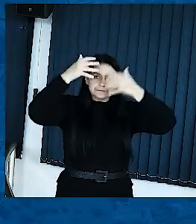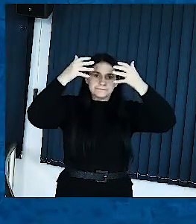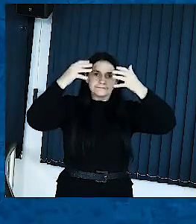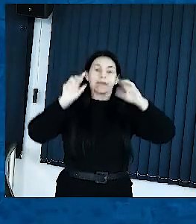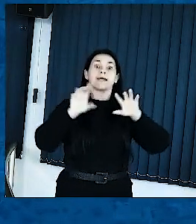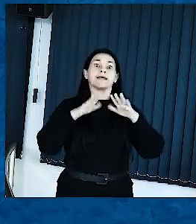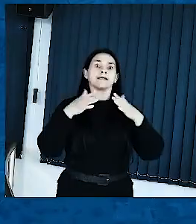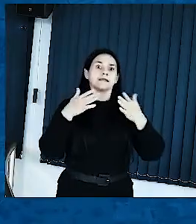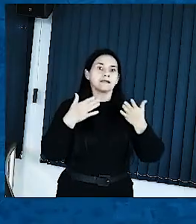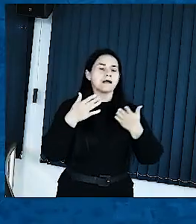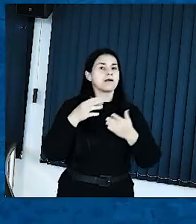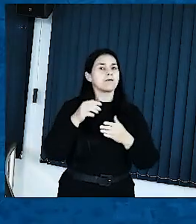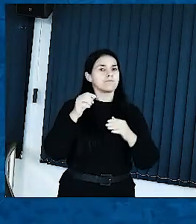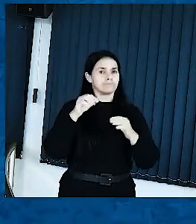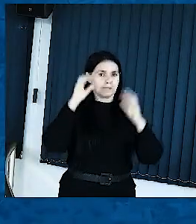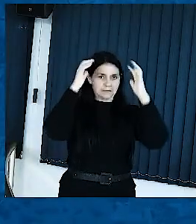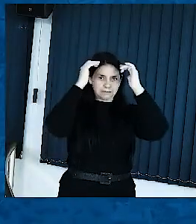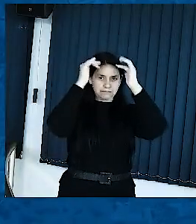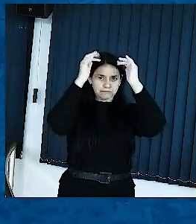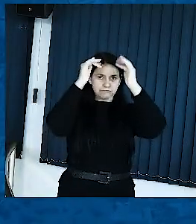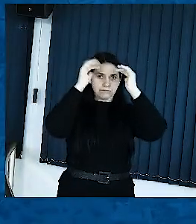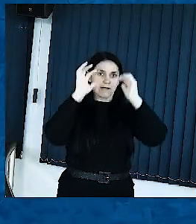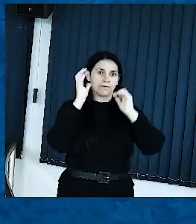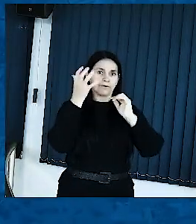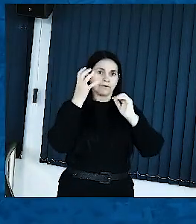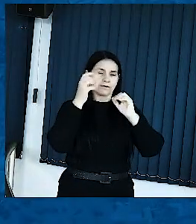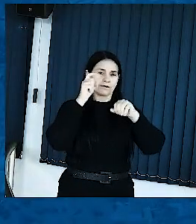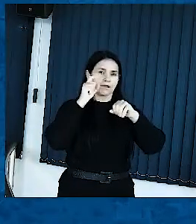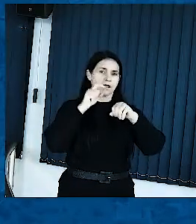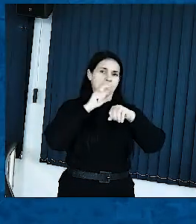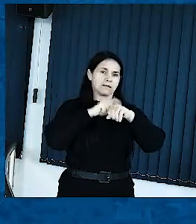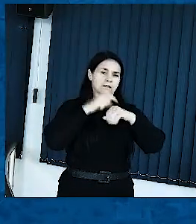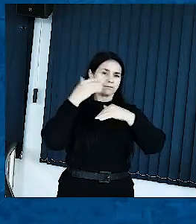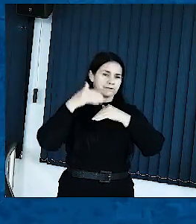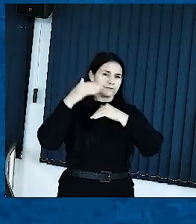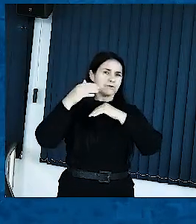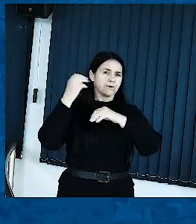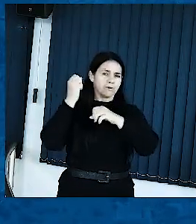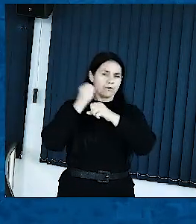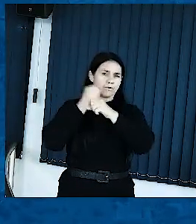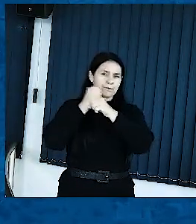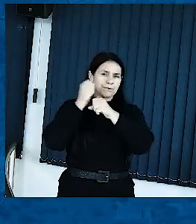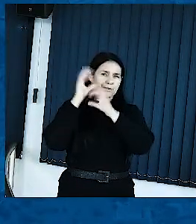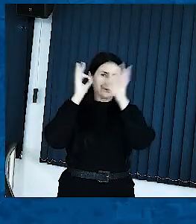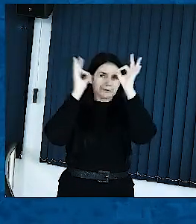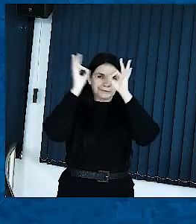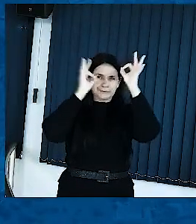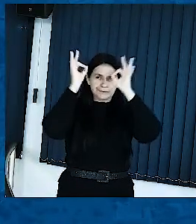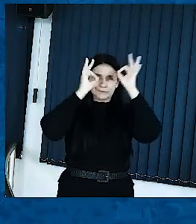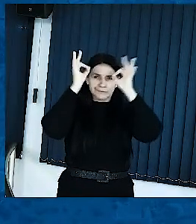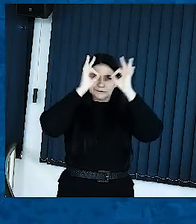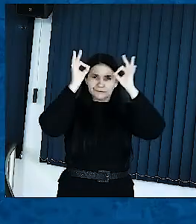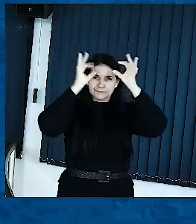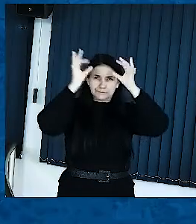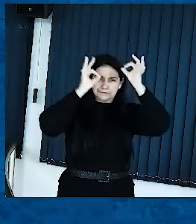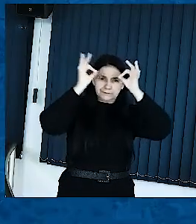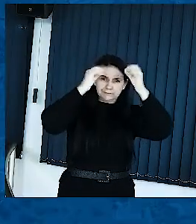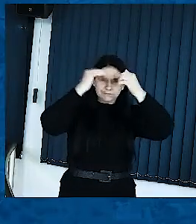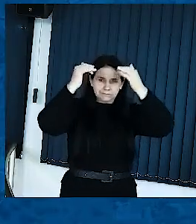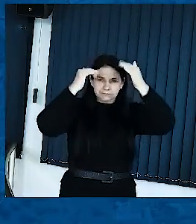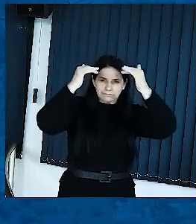Então esse cérebro, ele vai passando por momentos de intensa produção de conexões neuronais.